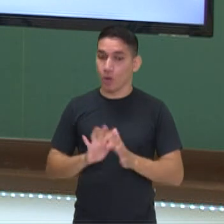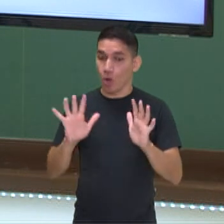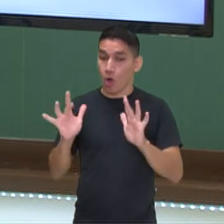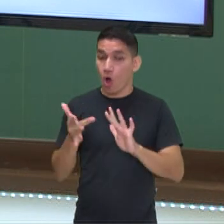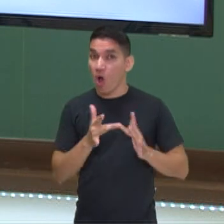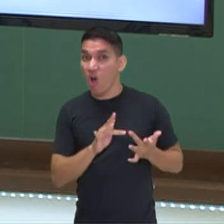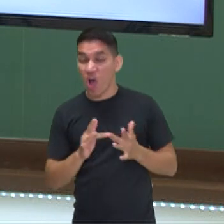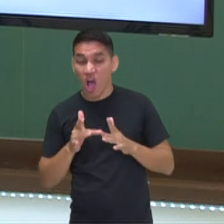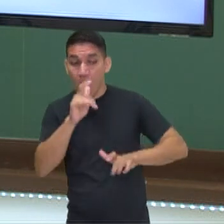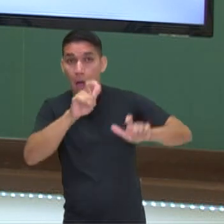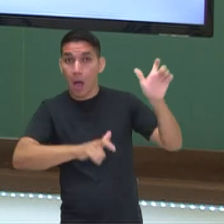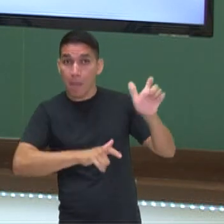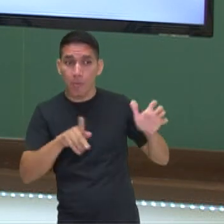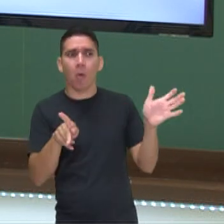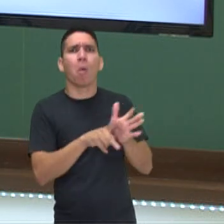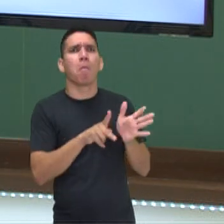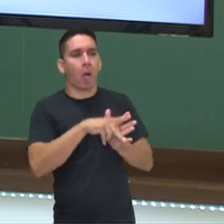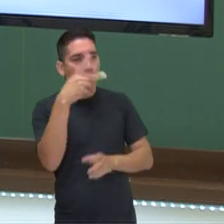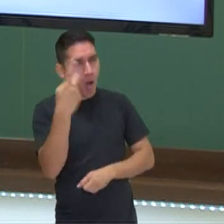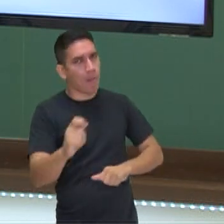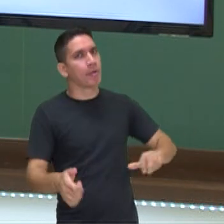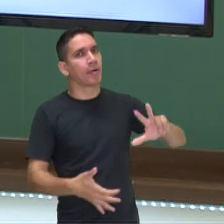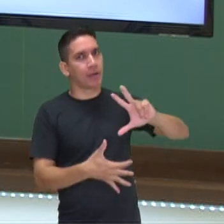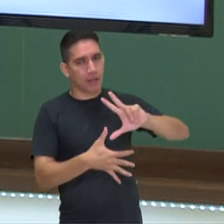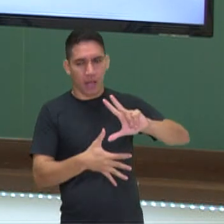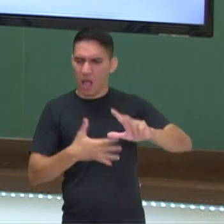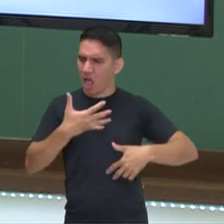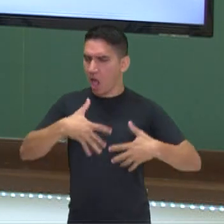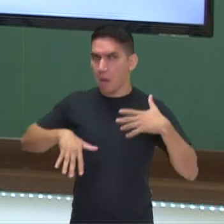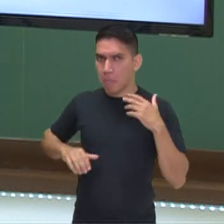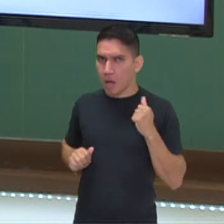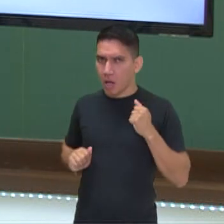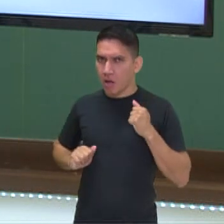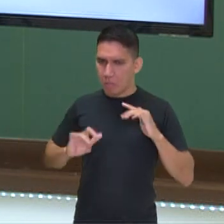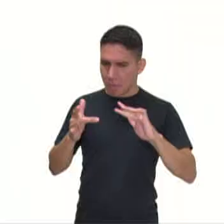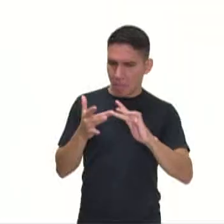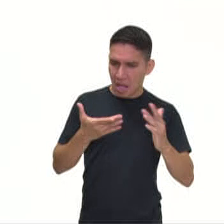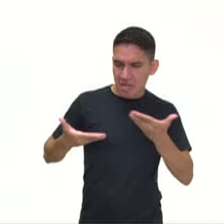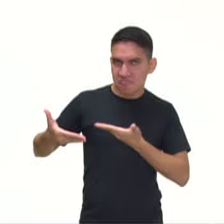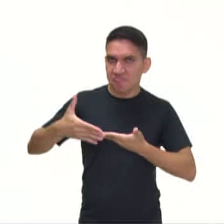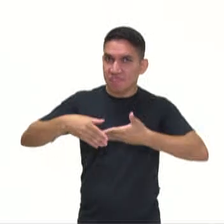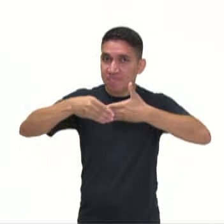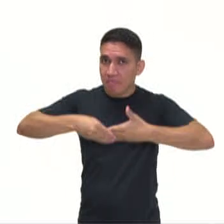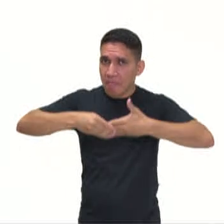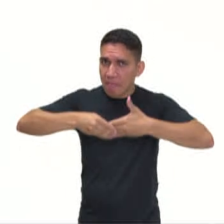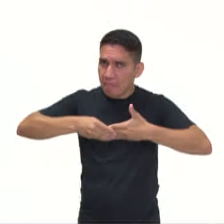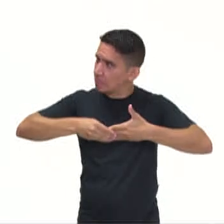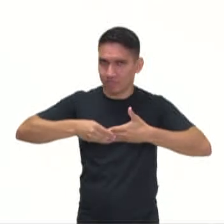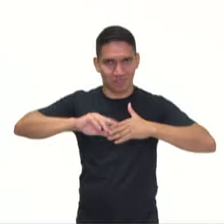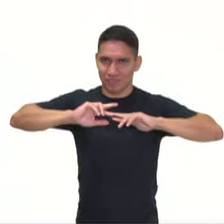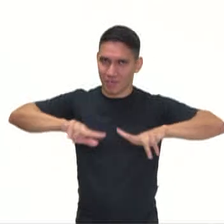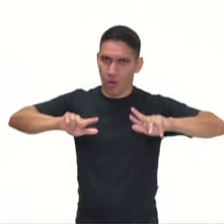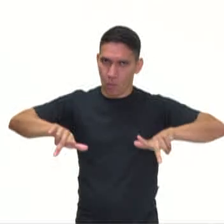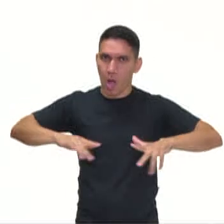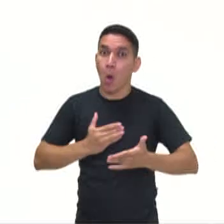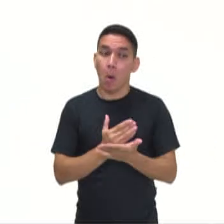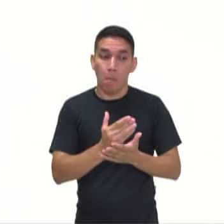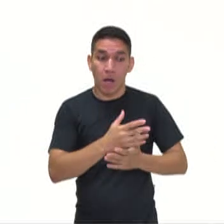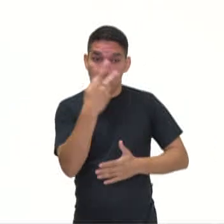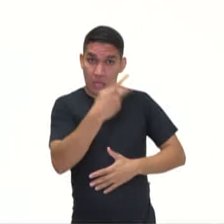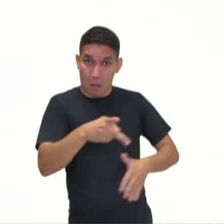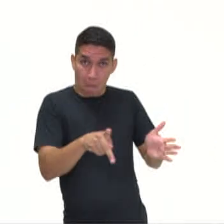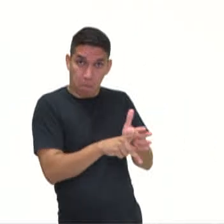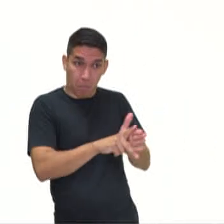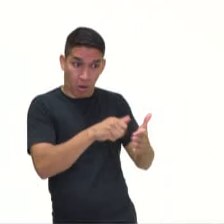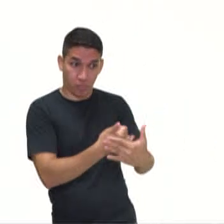povos nativos da América e os espanhóis, ele não foi amigável, né? A partir das rivalidades entre os próprios astecas,